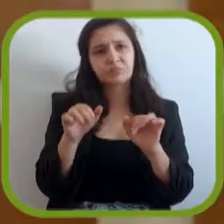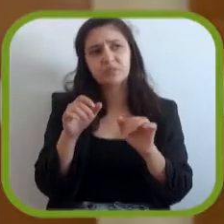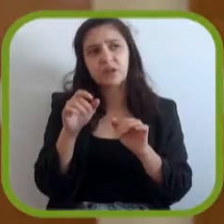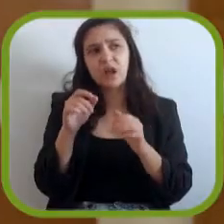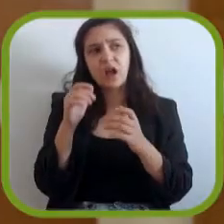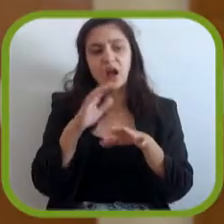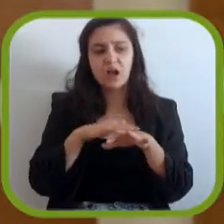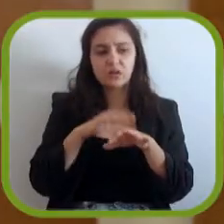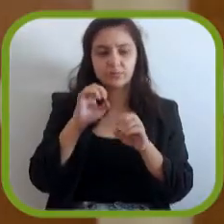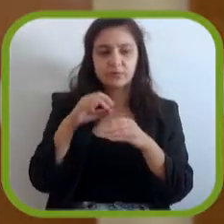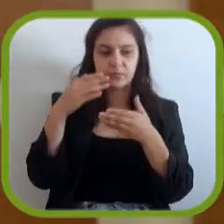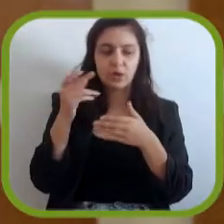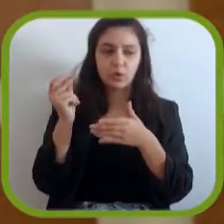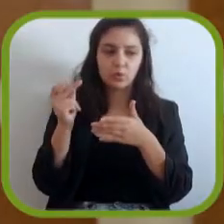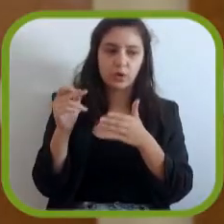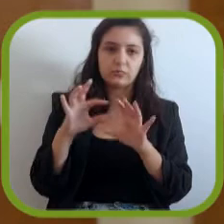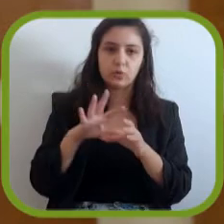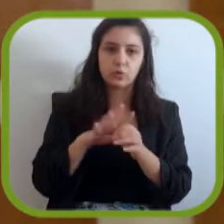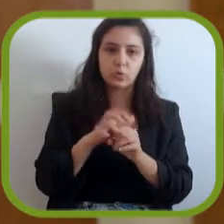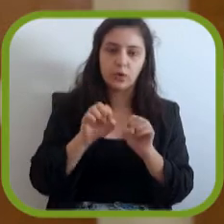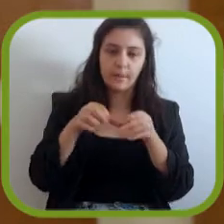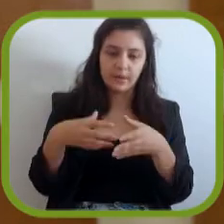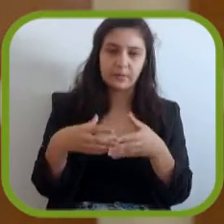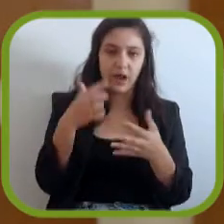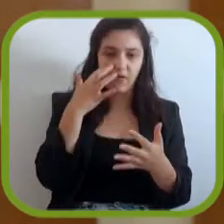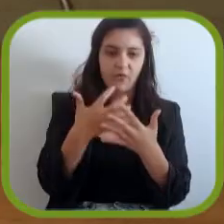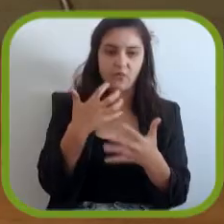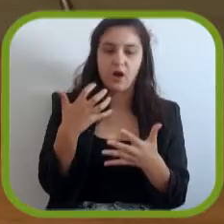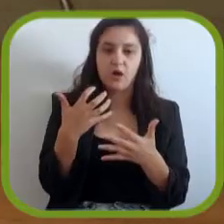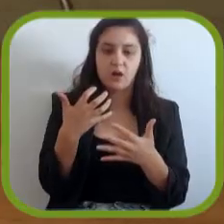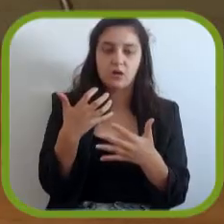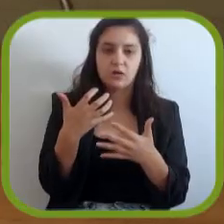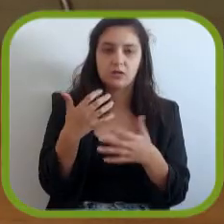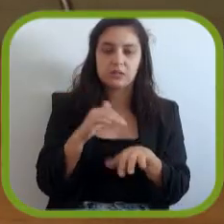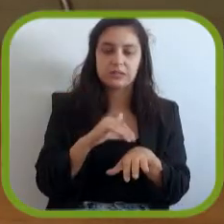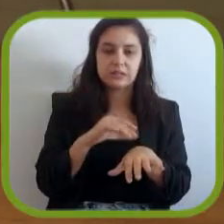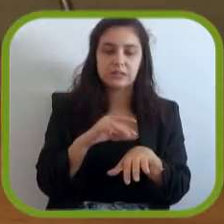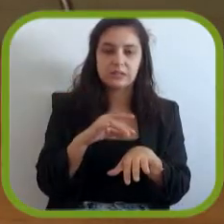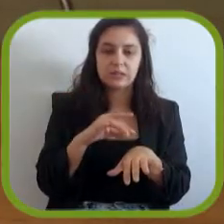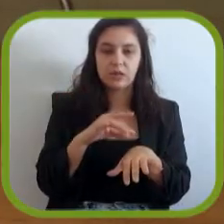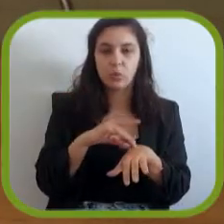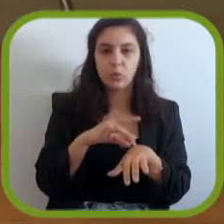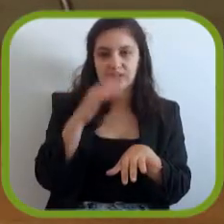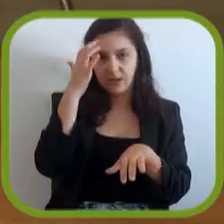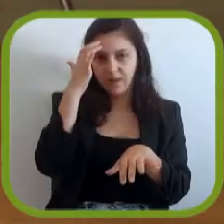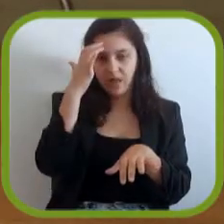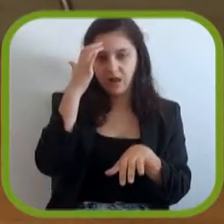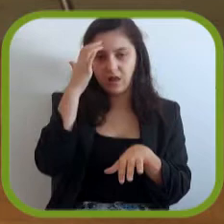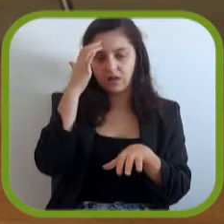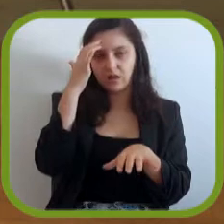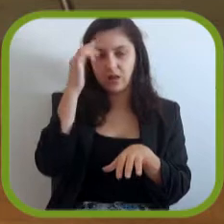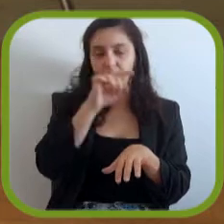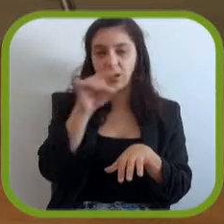que, sobretudo nos últimos anos, com a pandemia, se torna bastante óbvio que o tema saúde mental